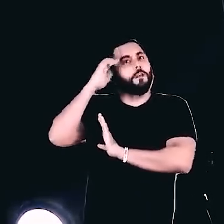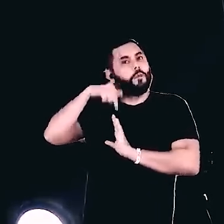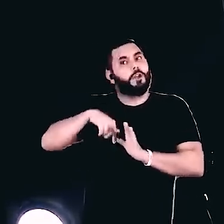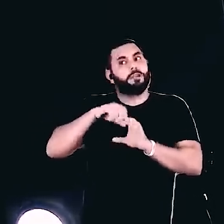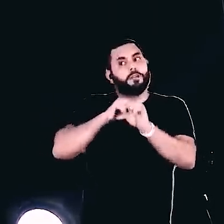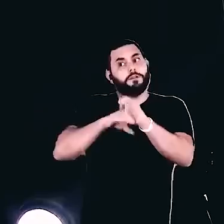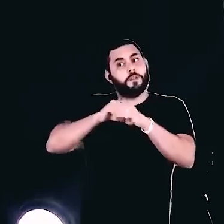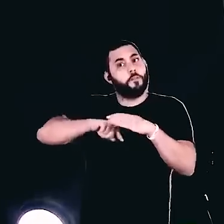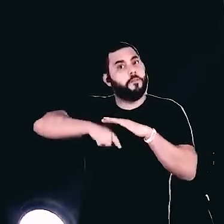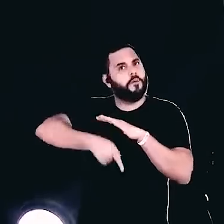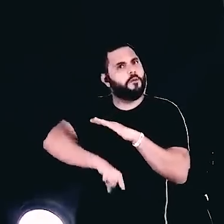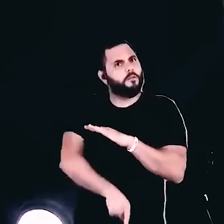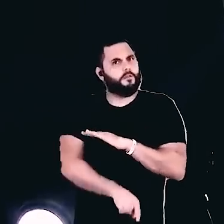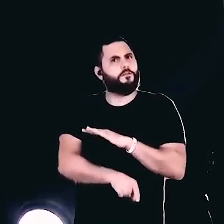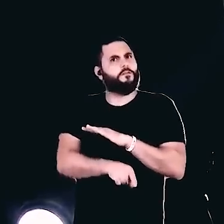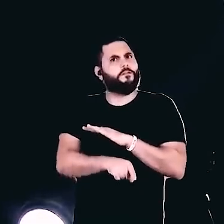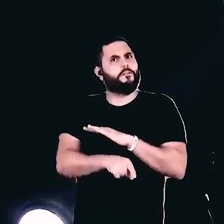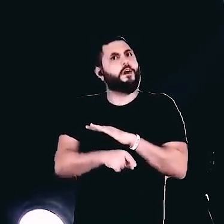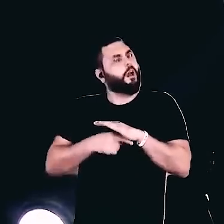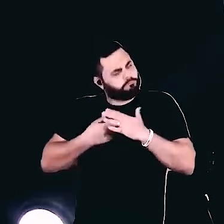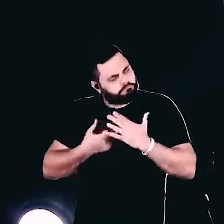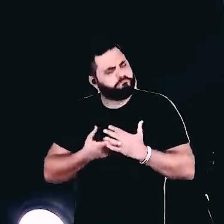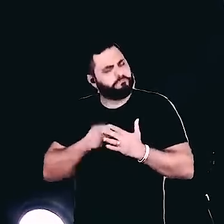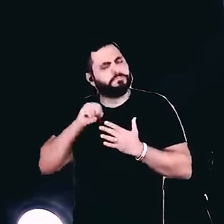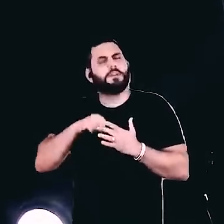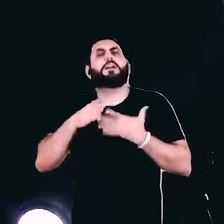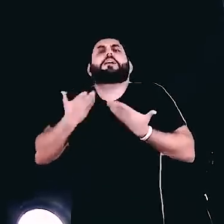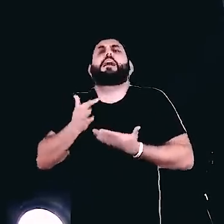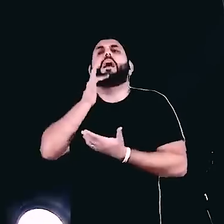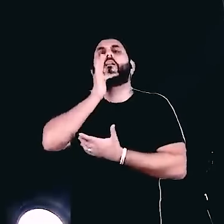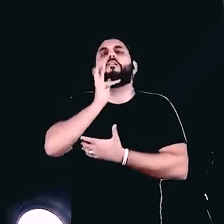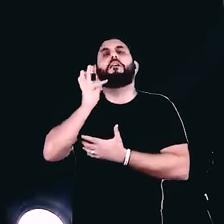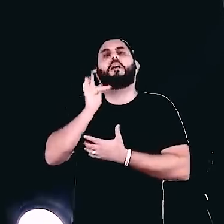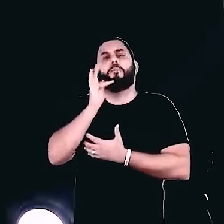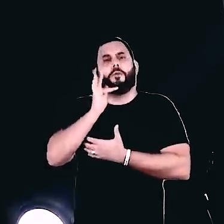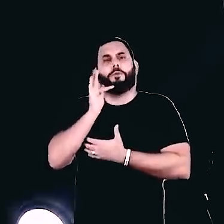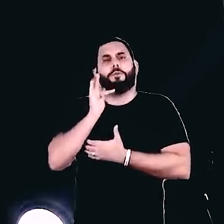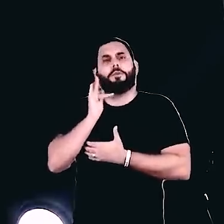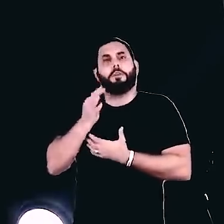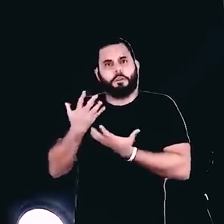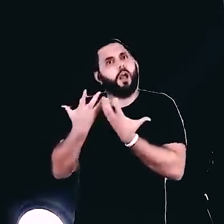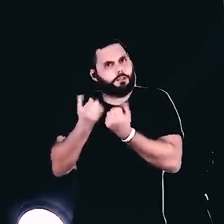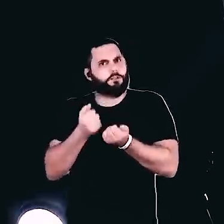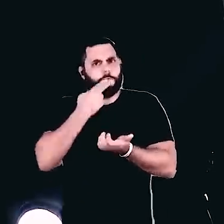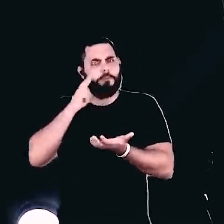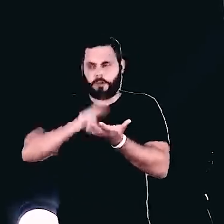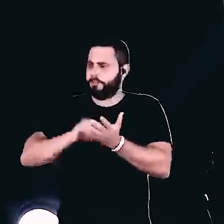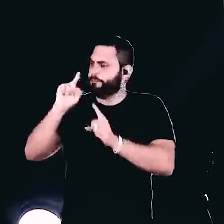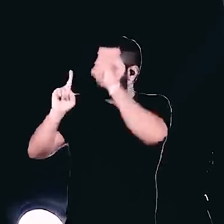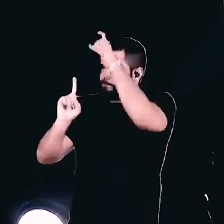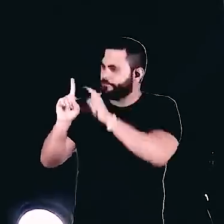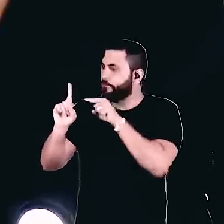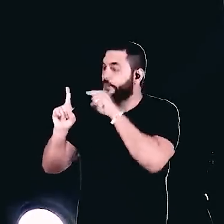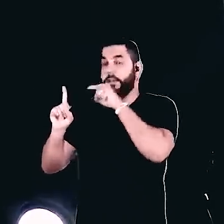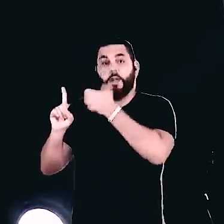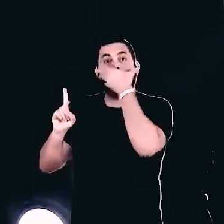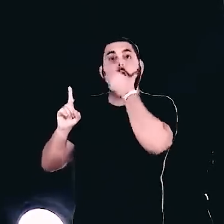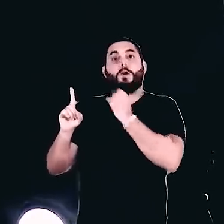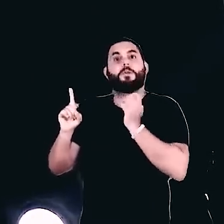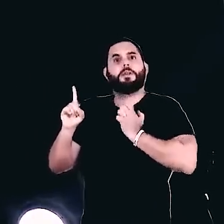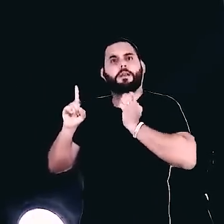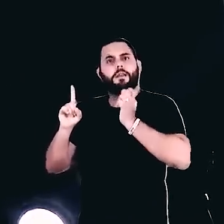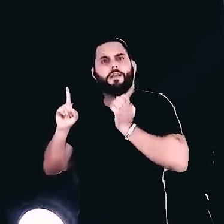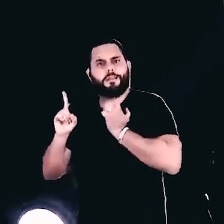dos ensinamentos que nós vamos aprender nessa carta. Quem era Filemon, a pessoa que estava recebendo a carta? Filemon era um homem muito rico, dono